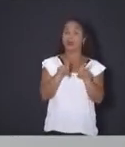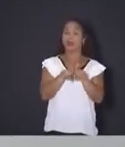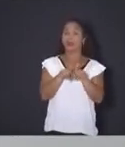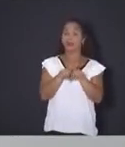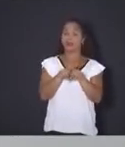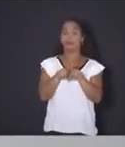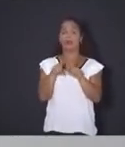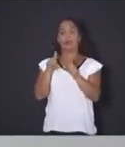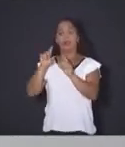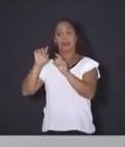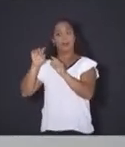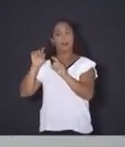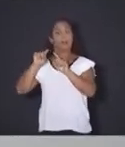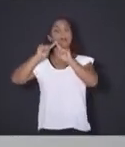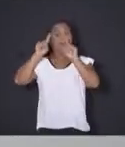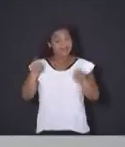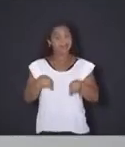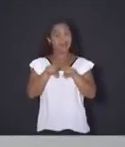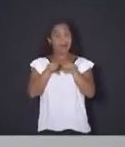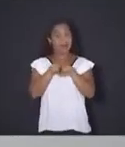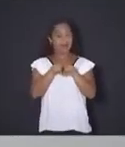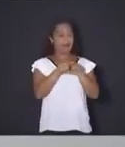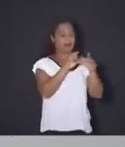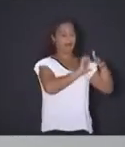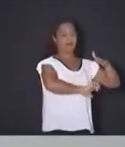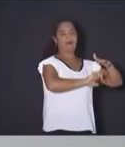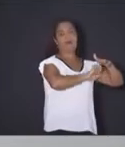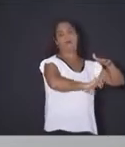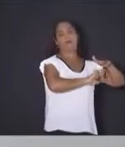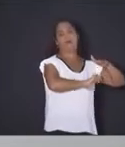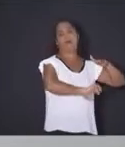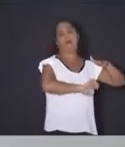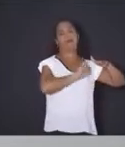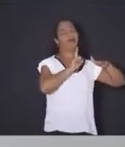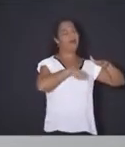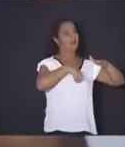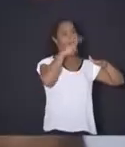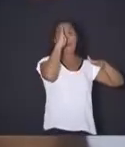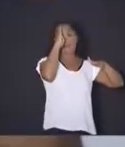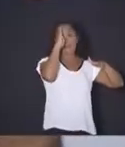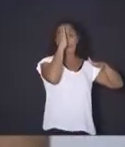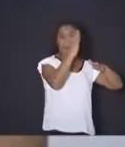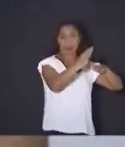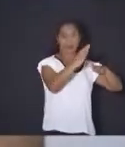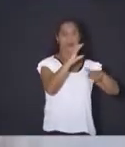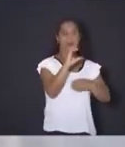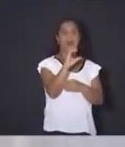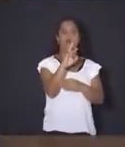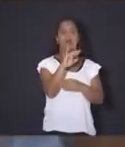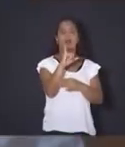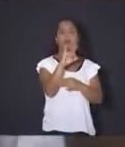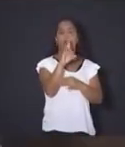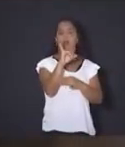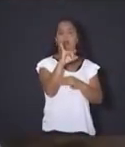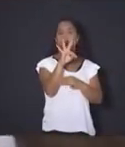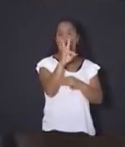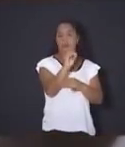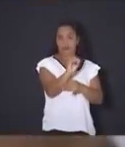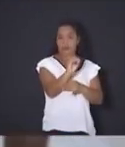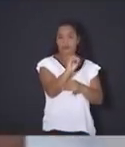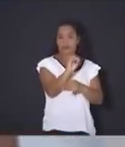empresas porque as empresas trabalham principalmente com crédito não só o crédito